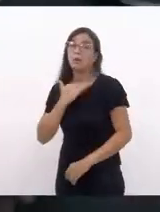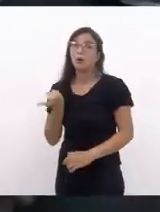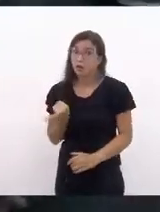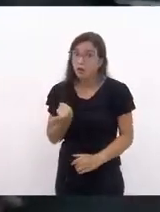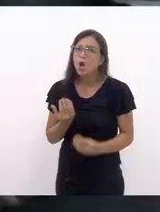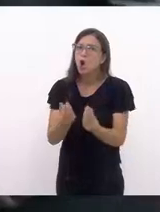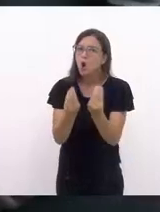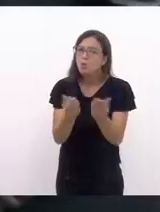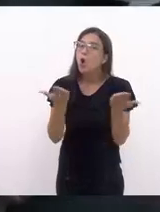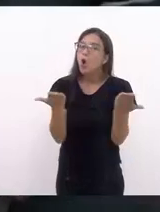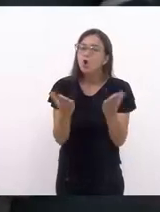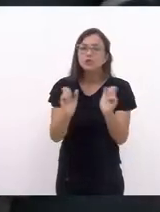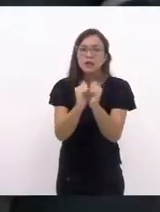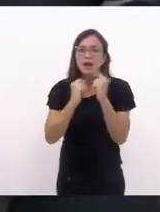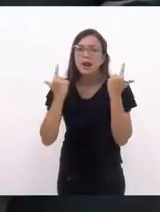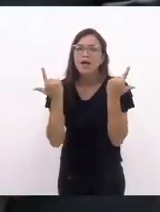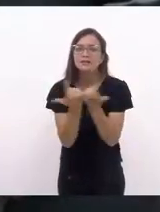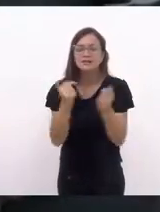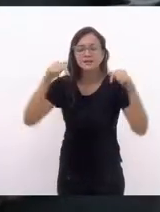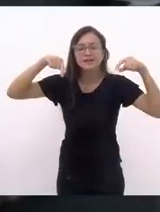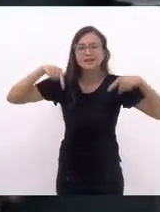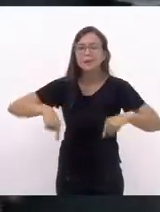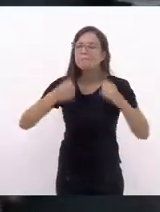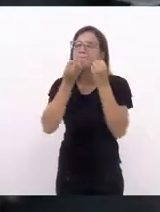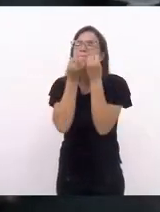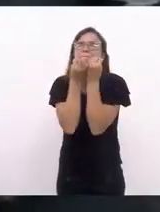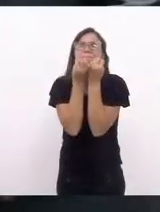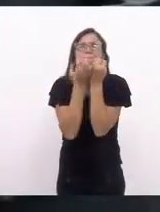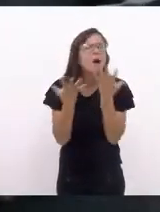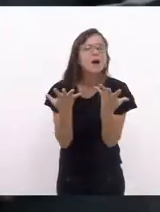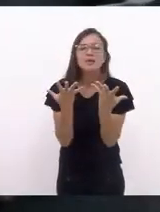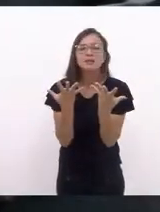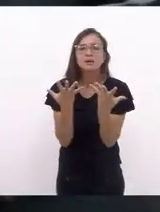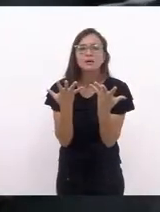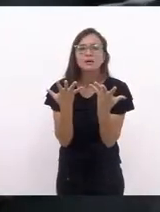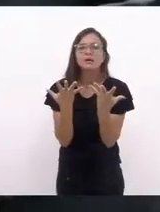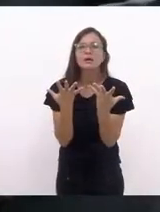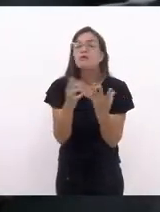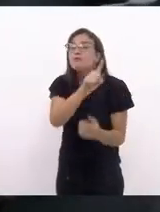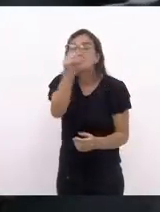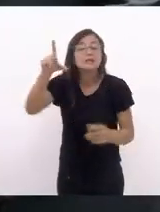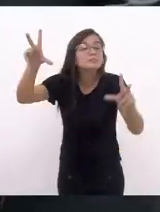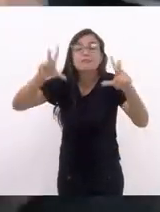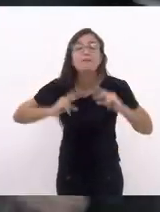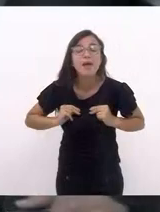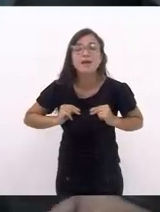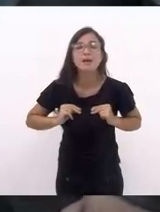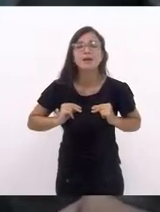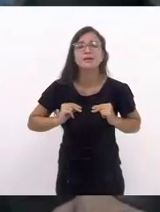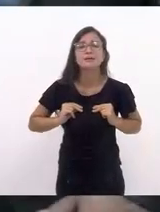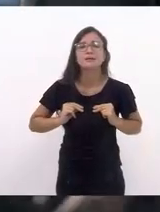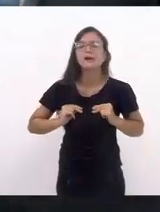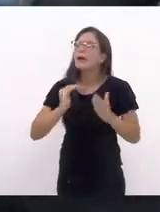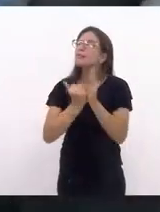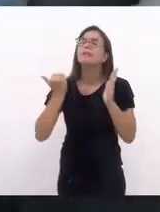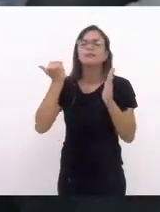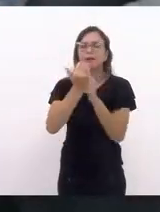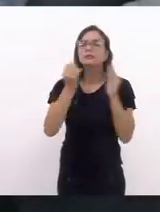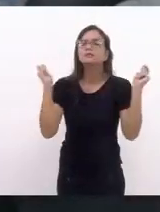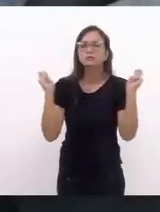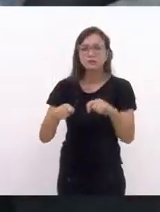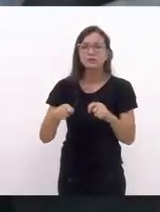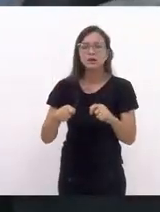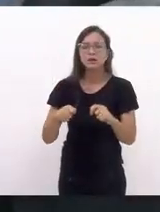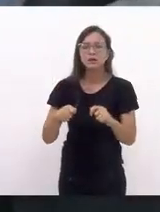Legislativa foi uma vitória assim eu tenho certeza que não foi a vitória do tamanho que vocês merecem nós sabemos disso